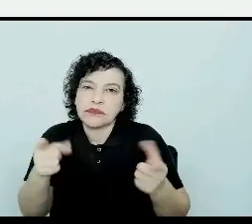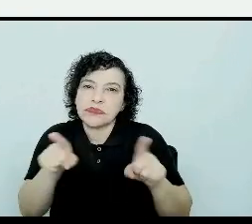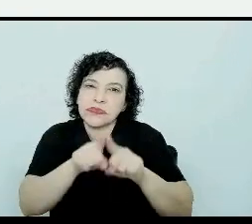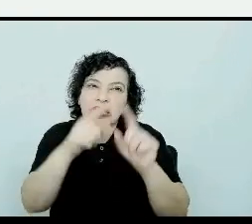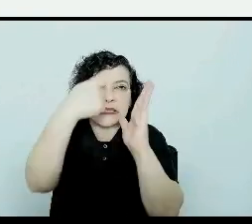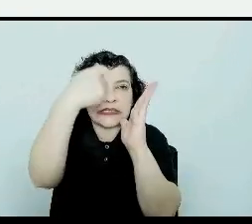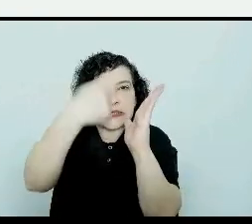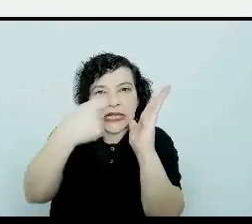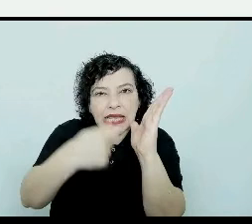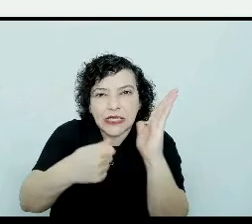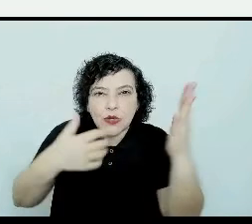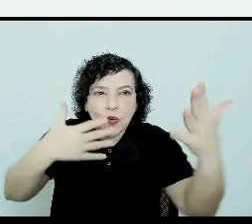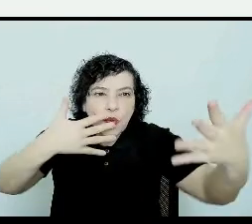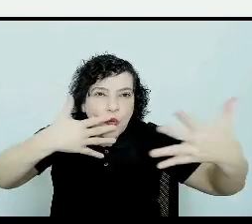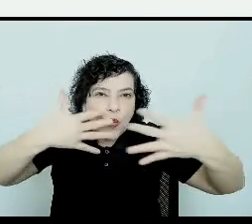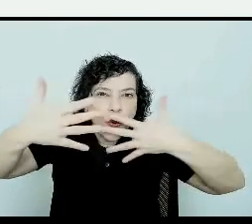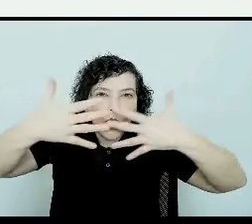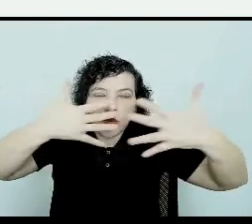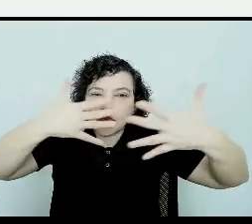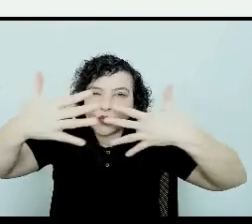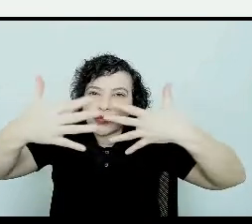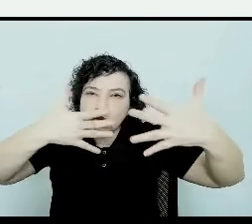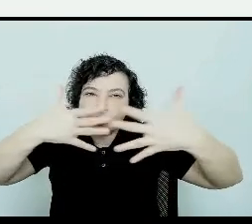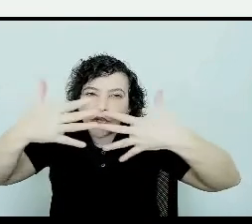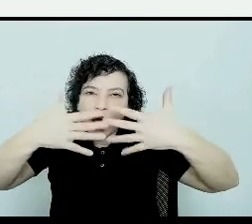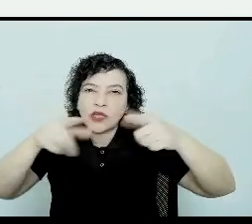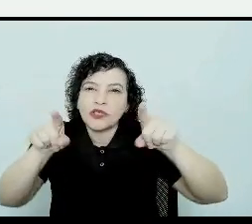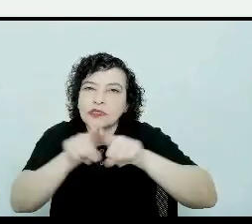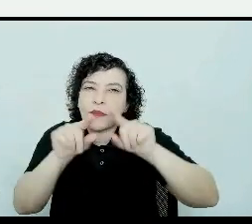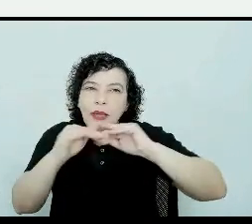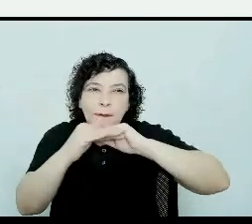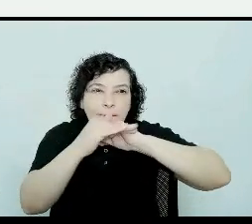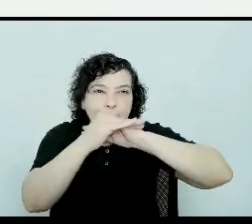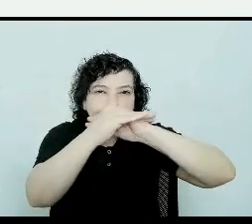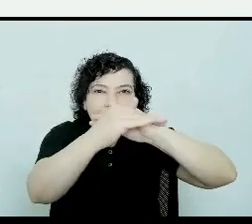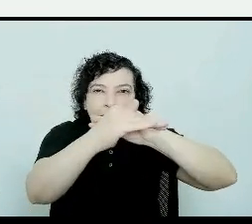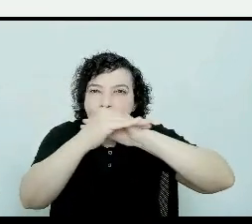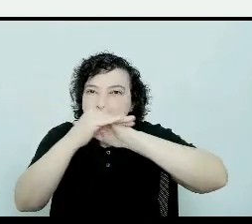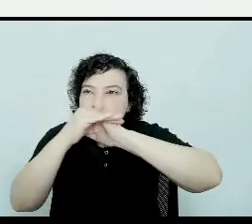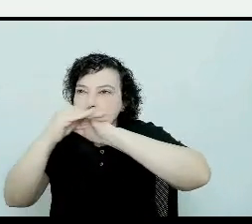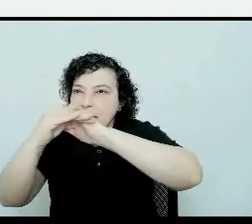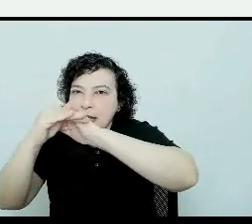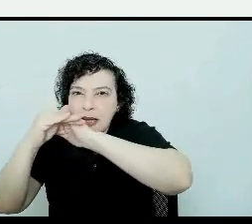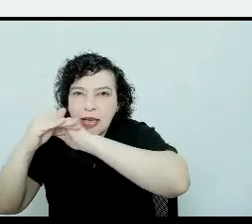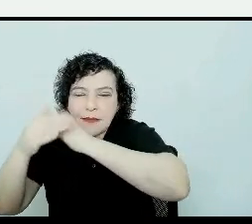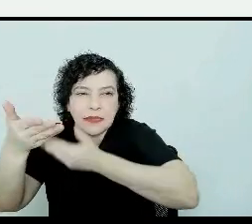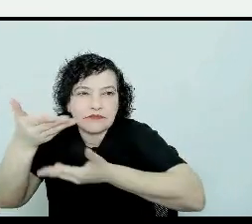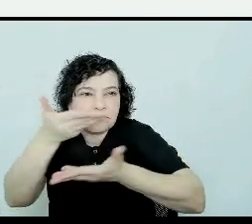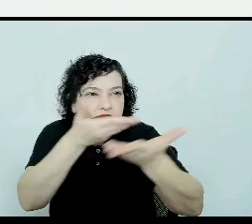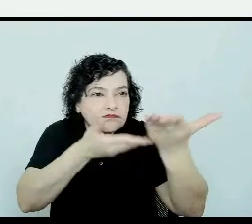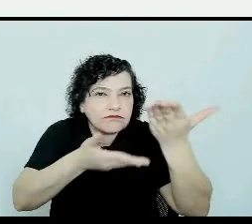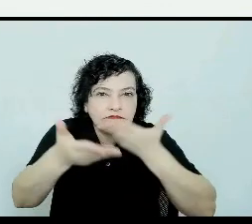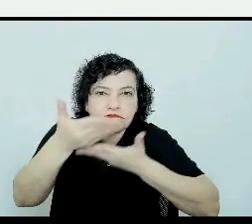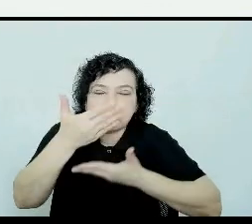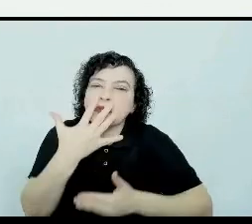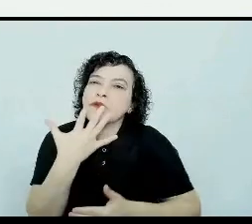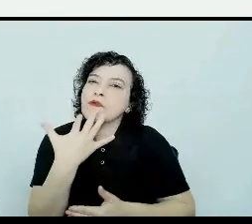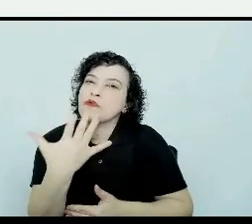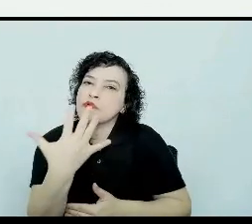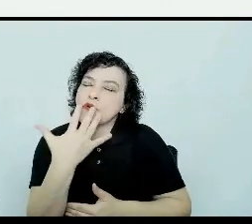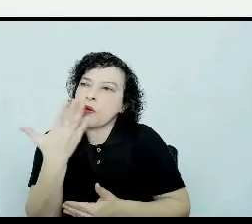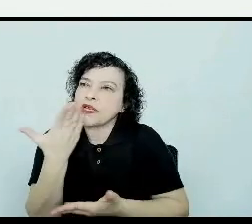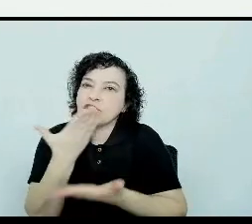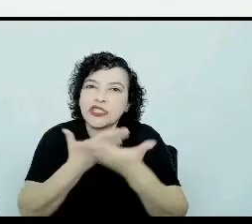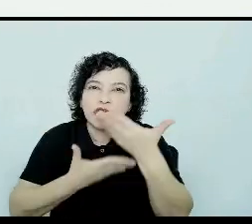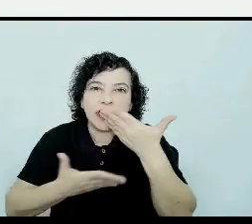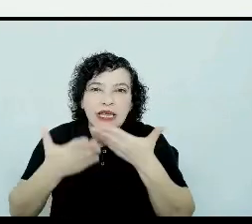de contraste, fechando padrões de background e de interação, de cores de interação, cores de texto, que